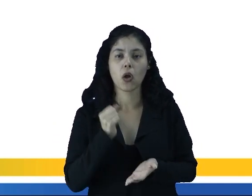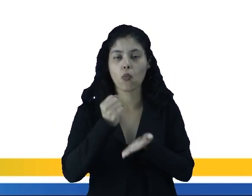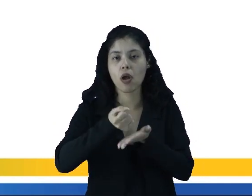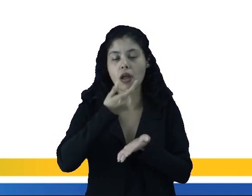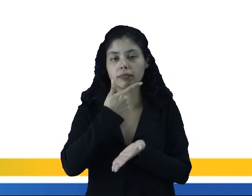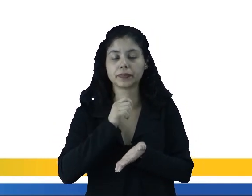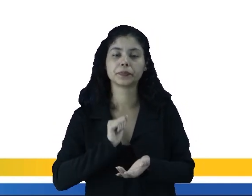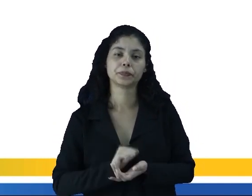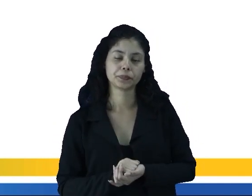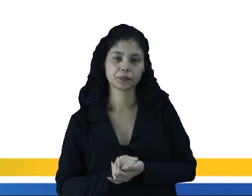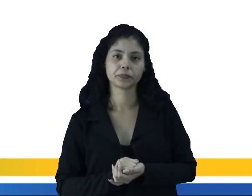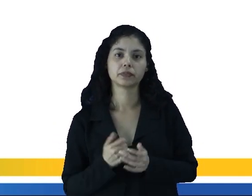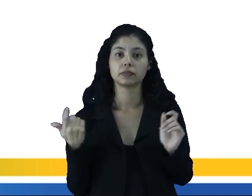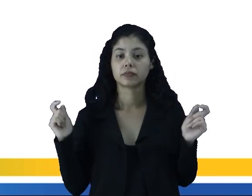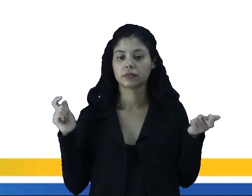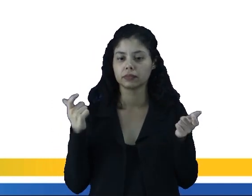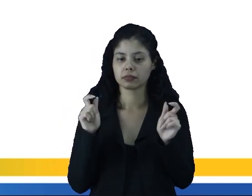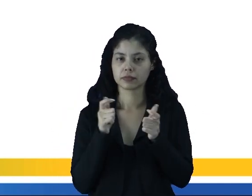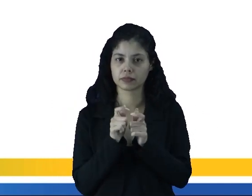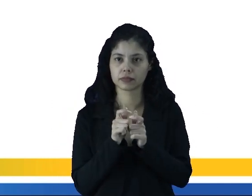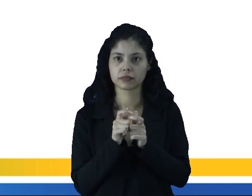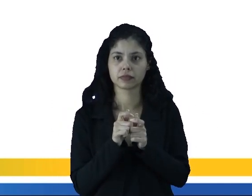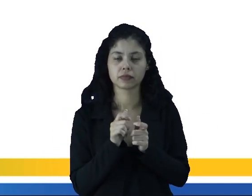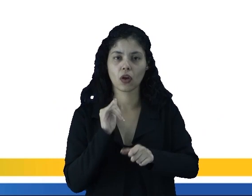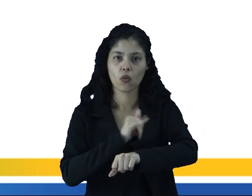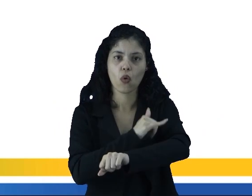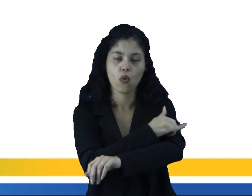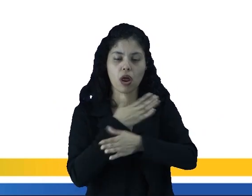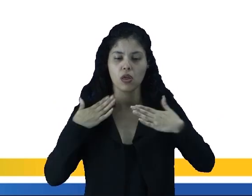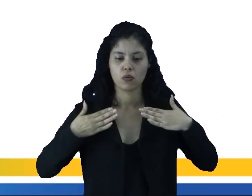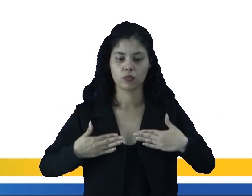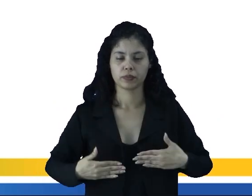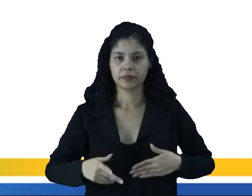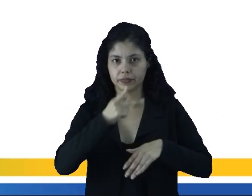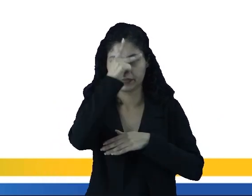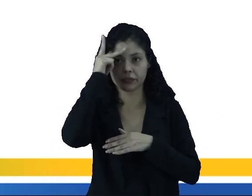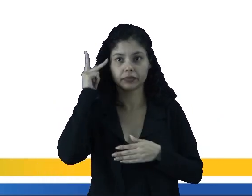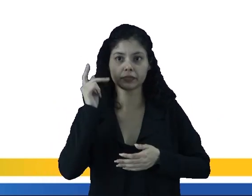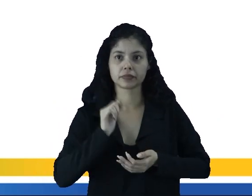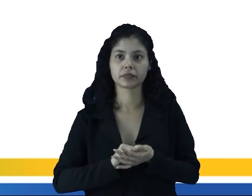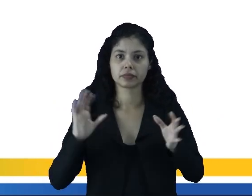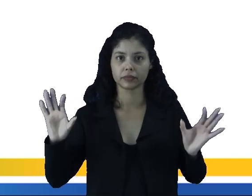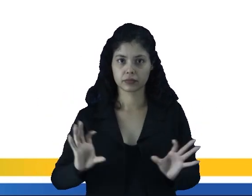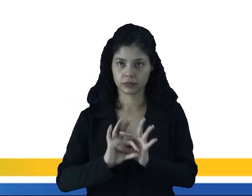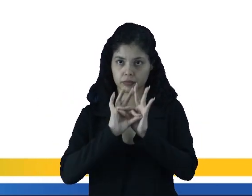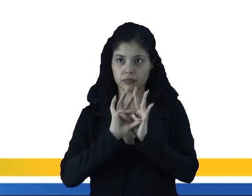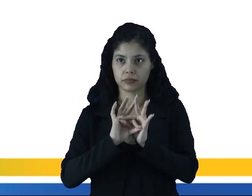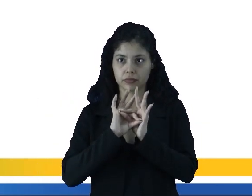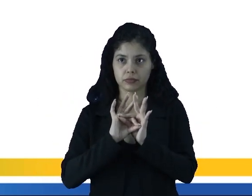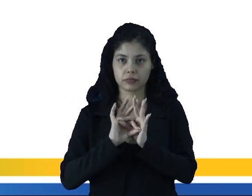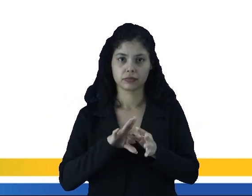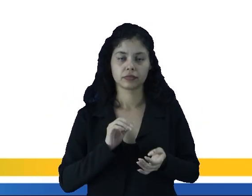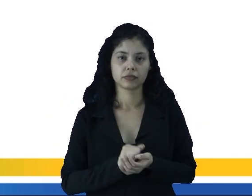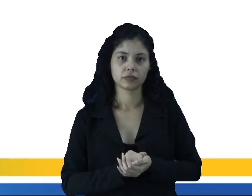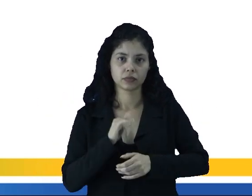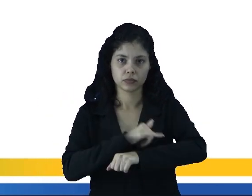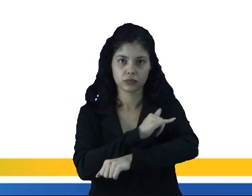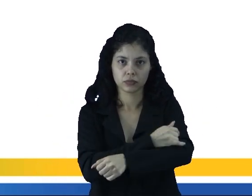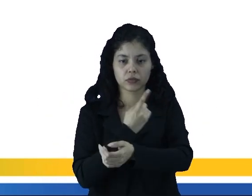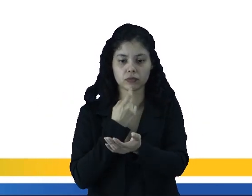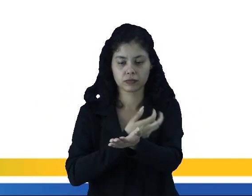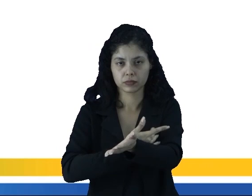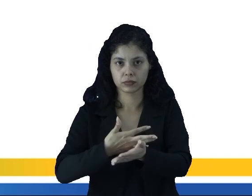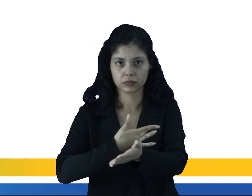medicamento que vai diminuir, né, a gordura no corpo da pessoa, e ela está relacionada às concentrações de gordura lá no sangue,